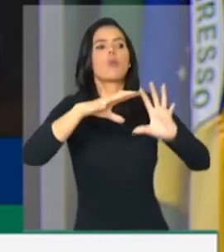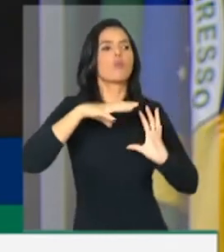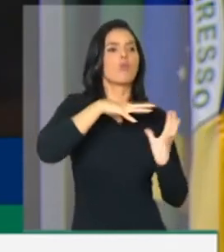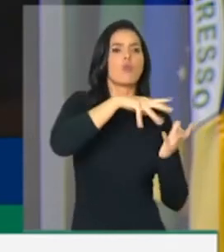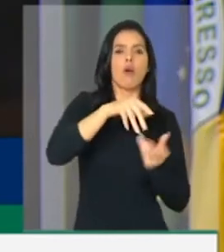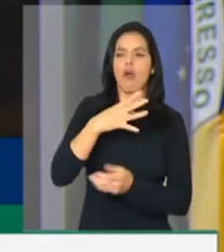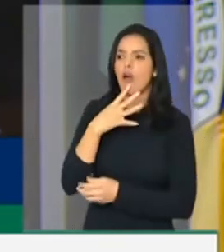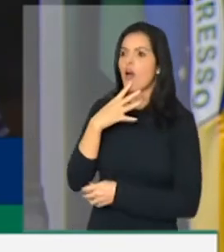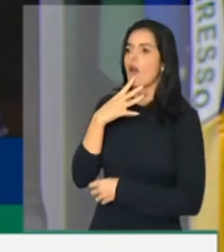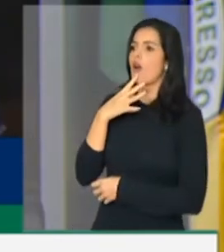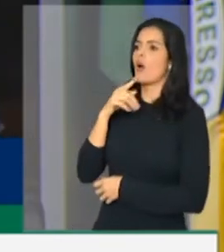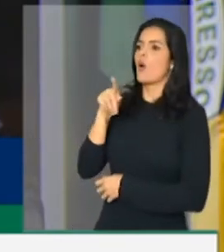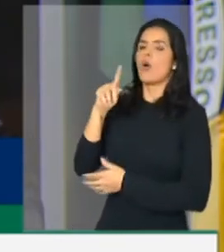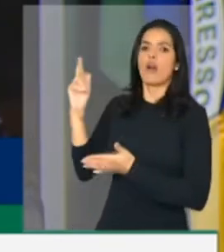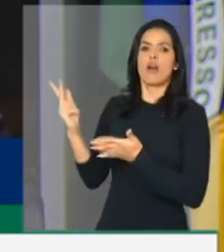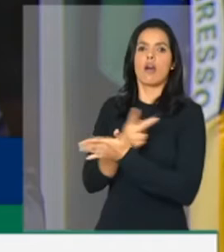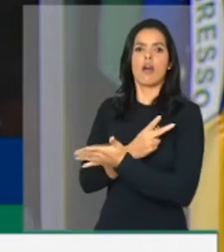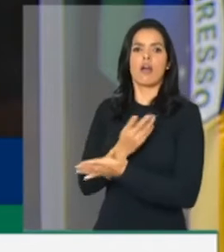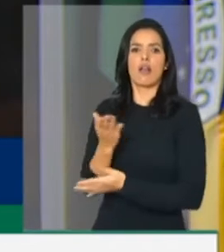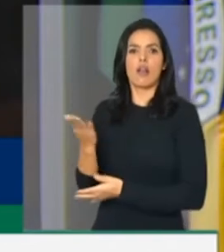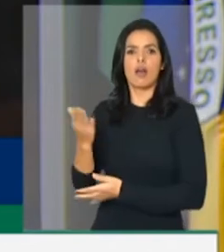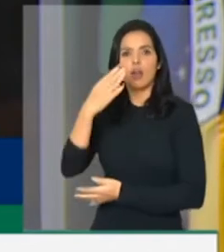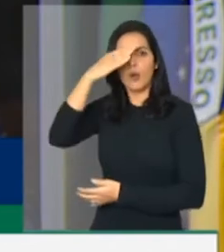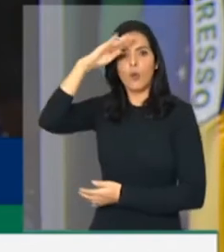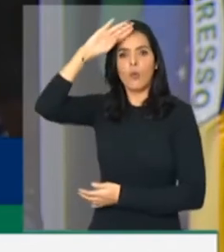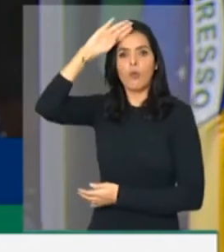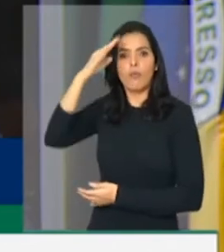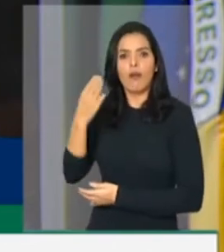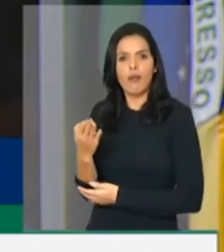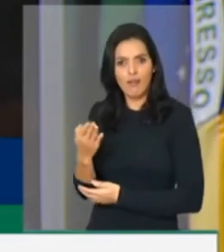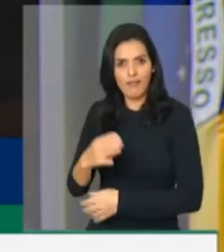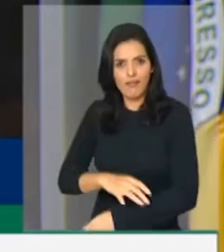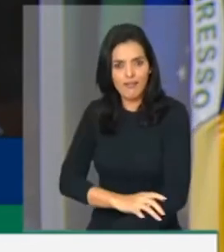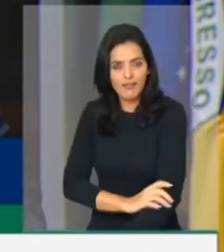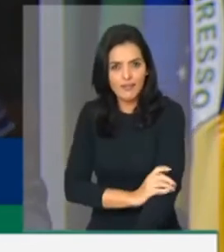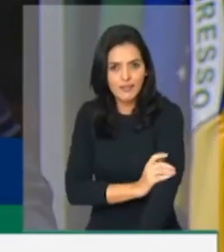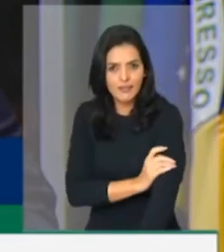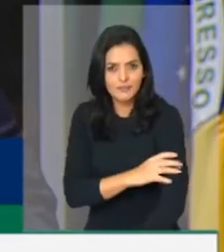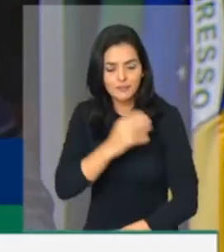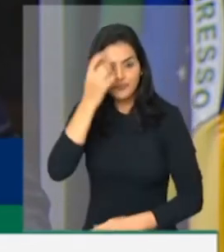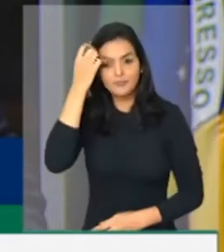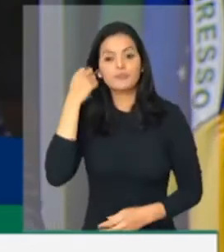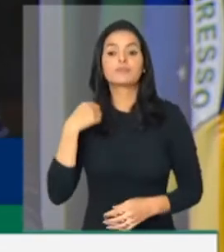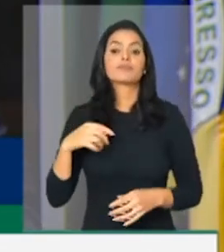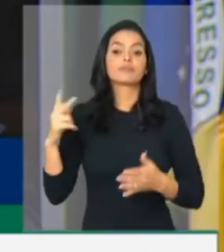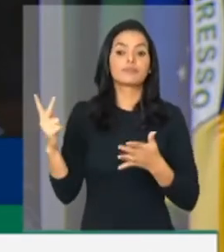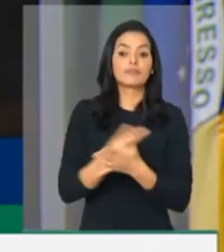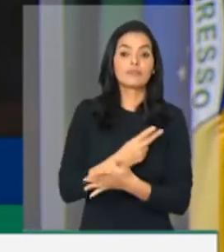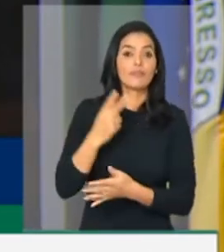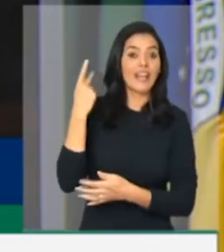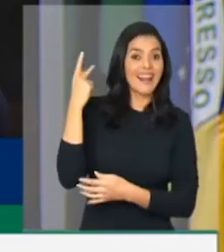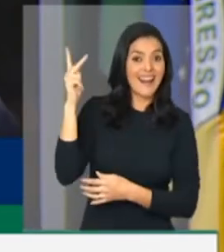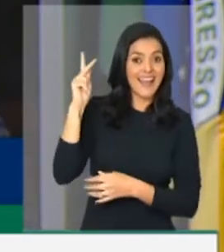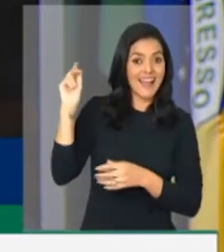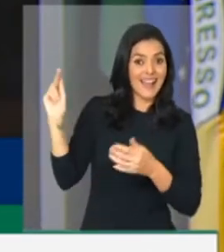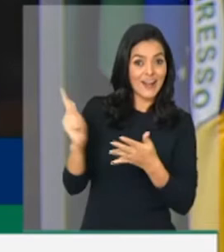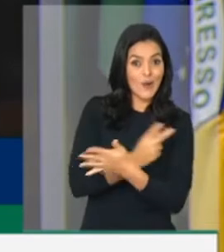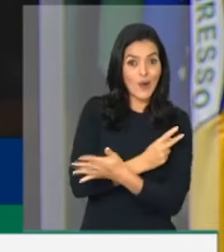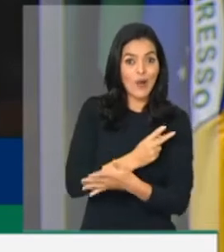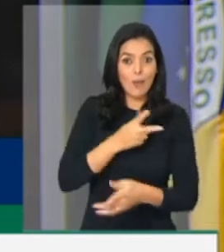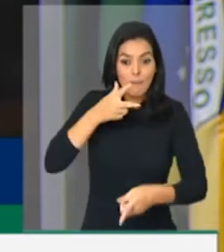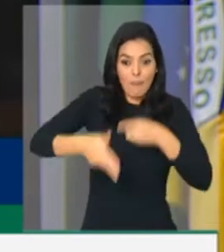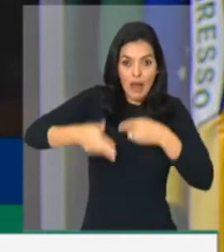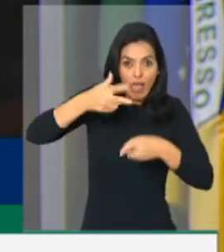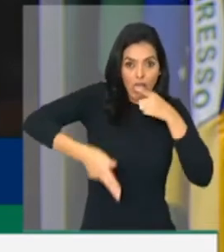que é o regime Comunista de Cuba essa revolução digital que vem acontecendo lá ela não pode